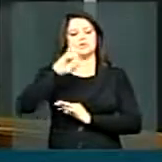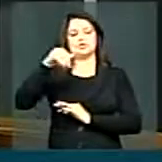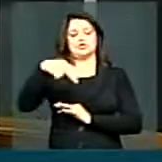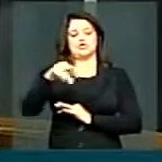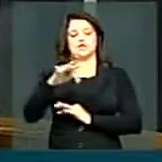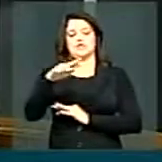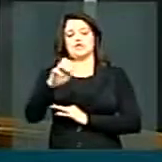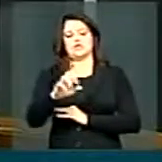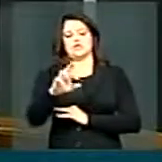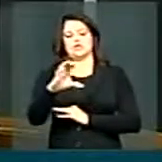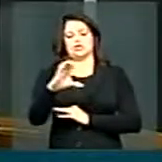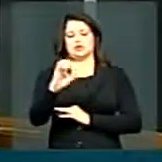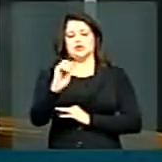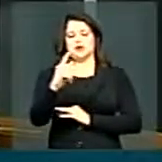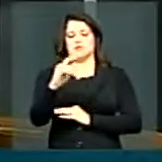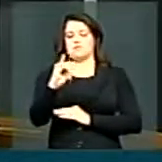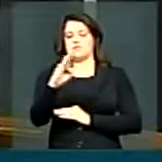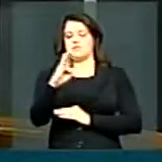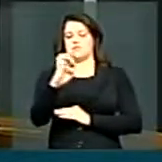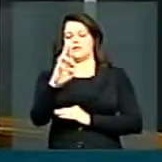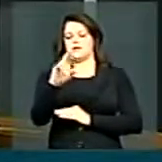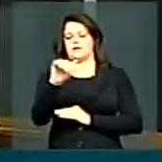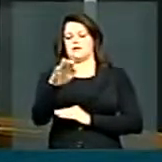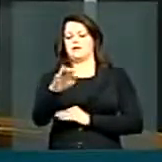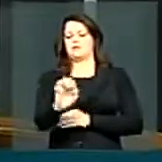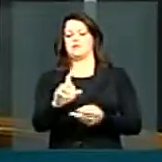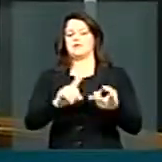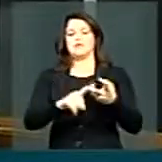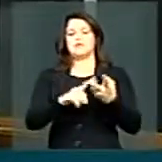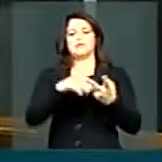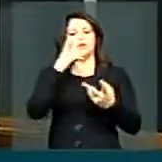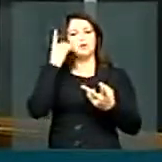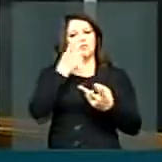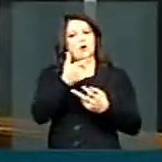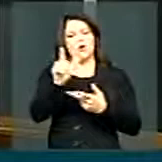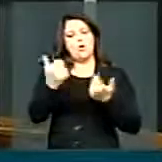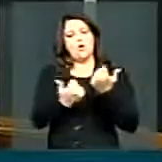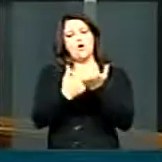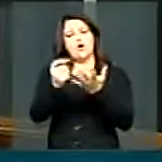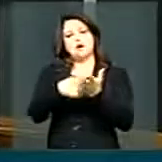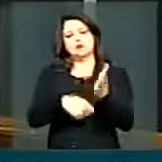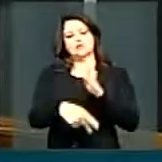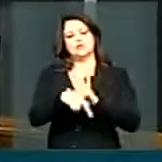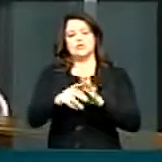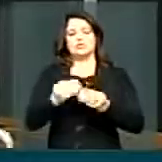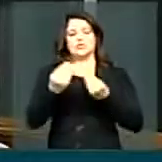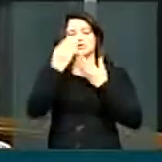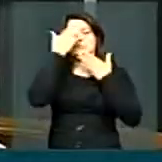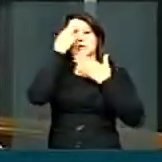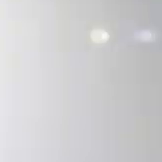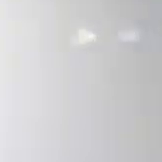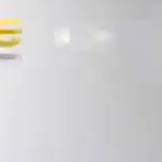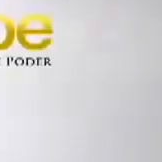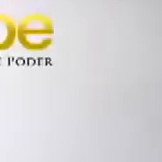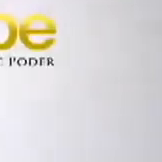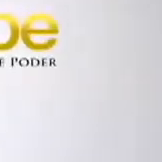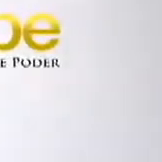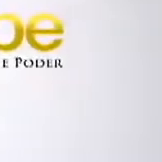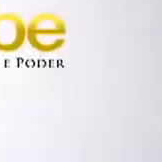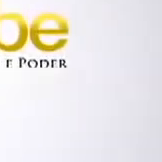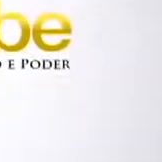como autora do requerimento e a deputada Dalva Figueiredo como coautora do requerimento na Comissão do Trabalho. Muito obrigado, presidente.